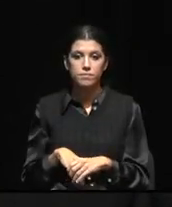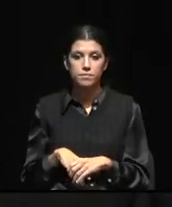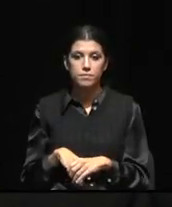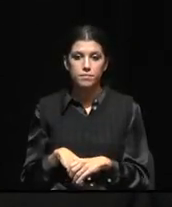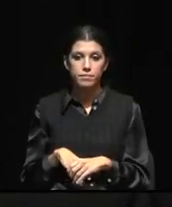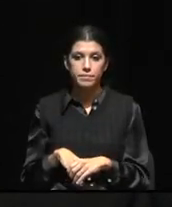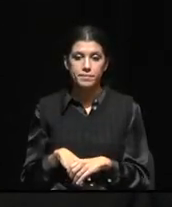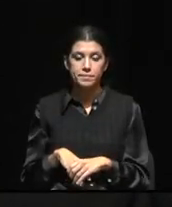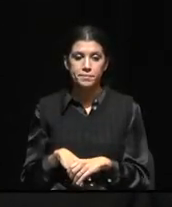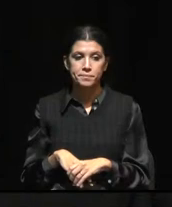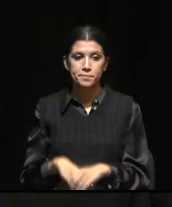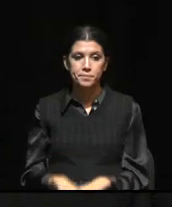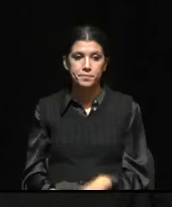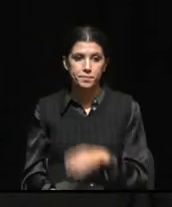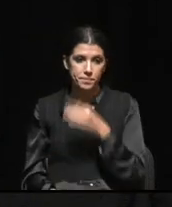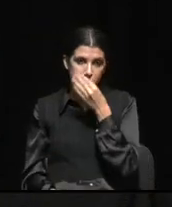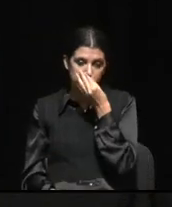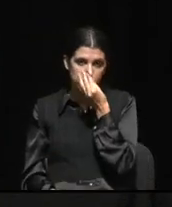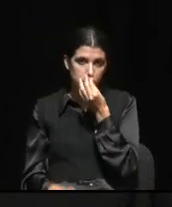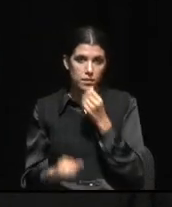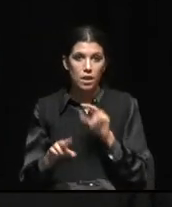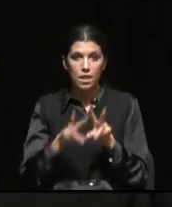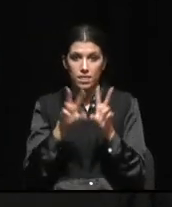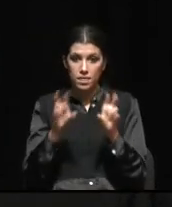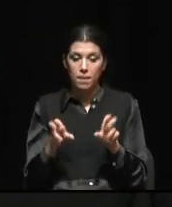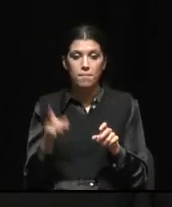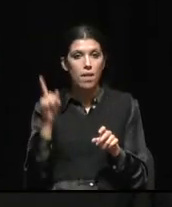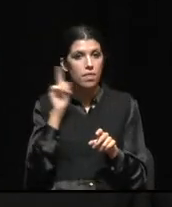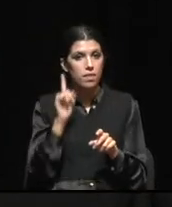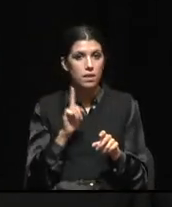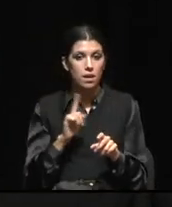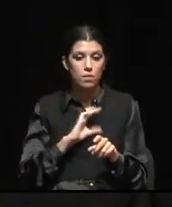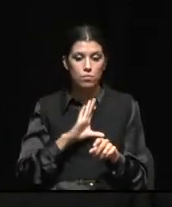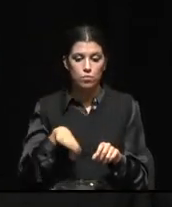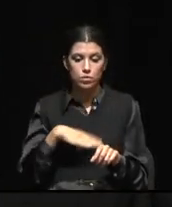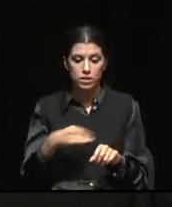pontos é é o dia mundial do